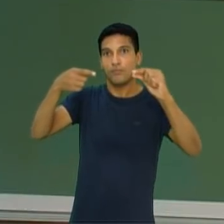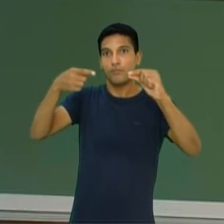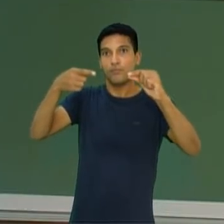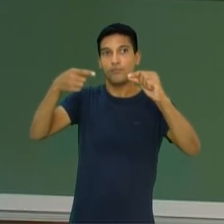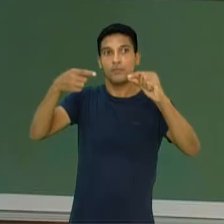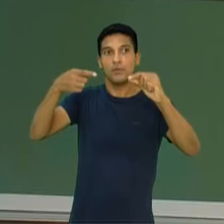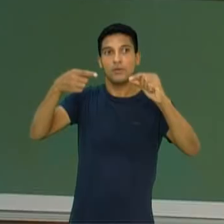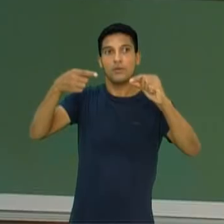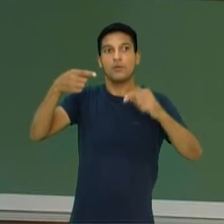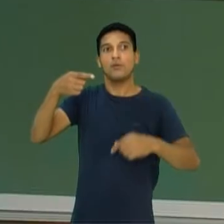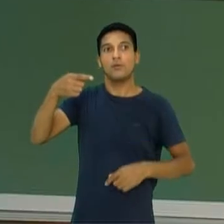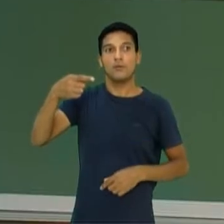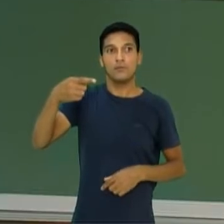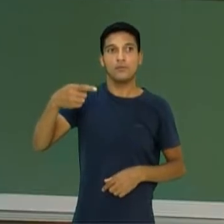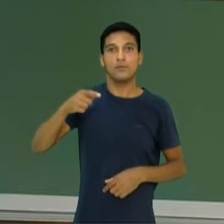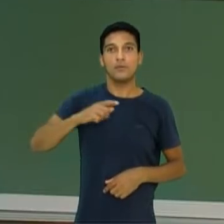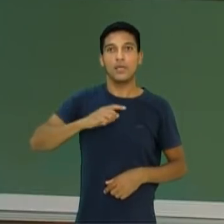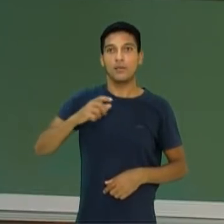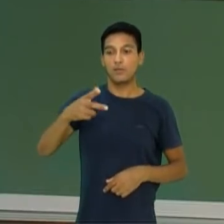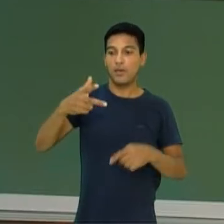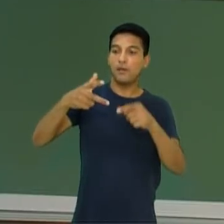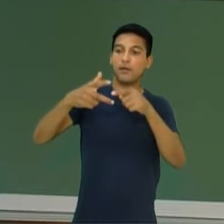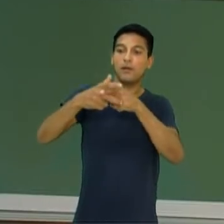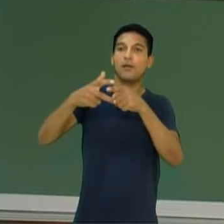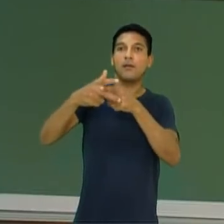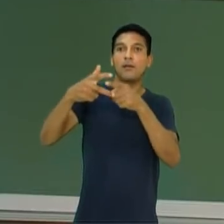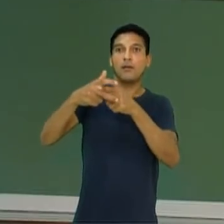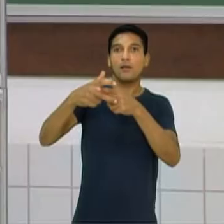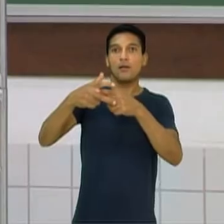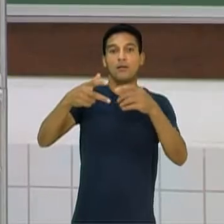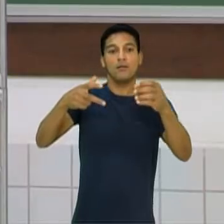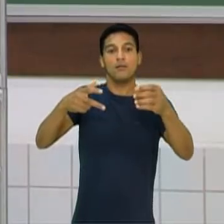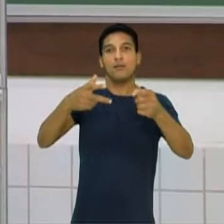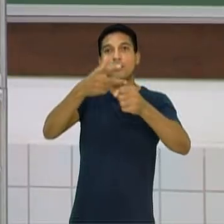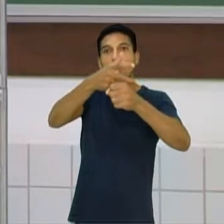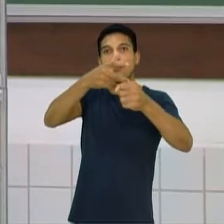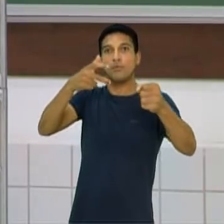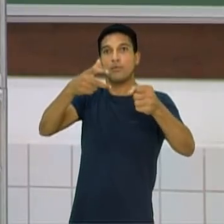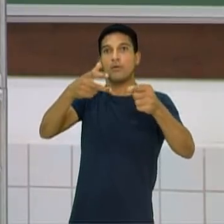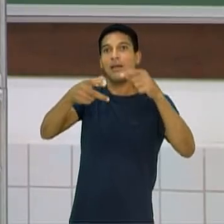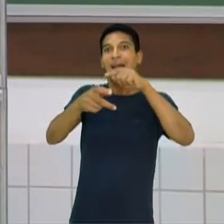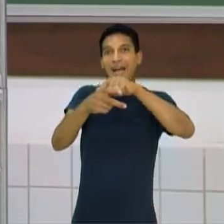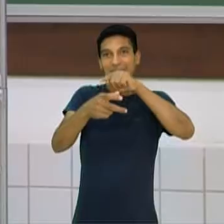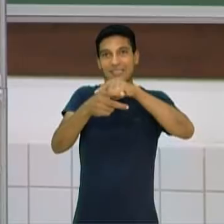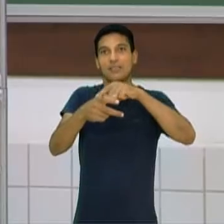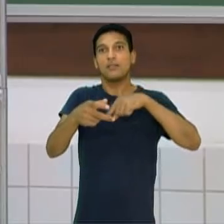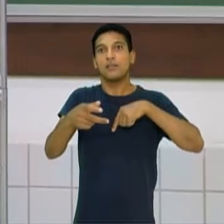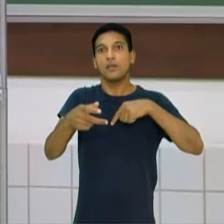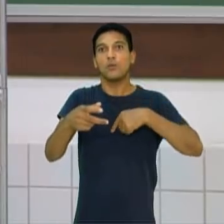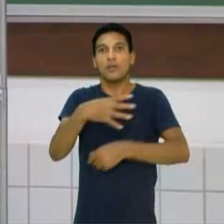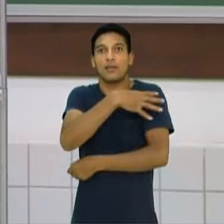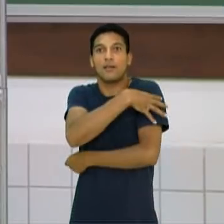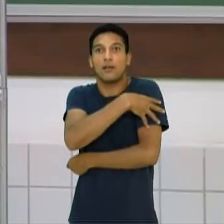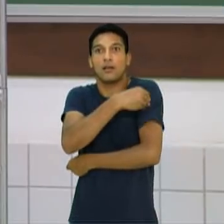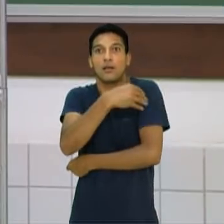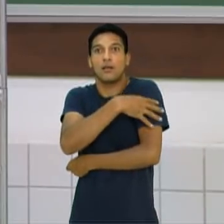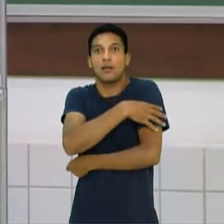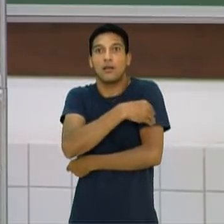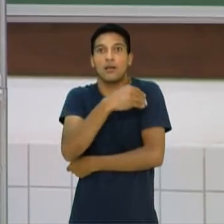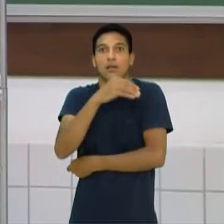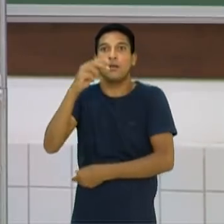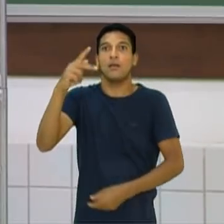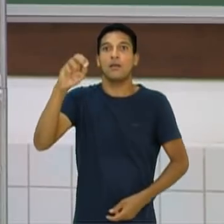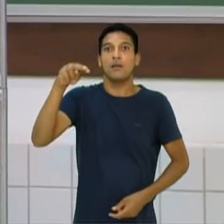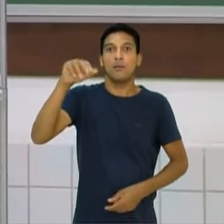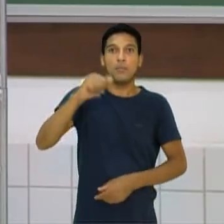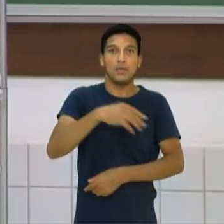do arco e 4 penas. Hoje em dia, essas penas já são feitas de material sintético, mas ainda